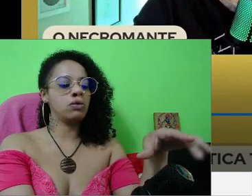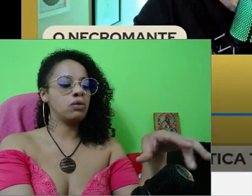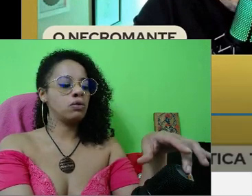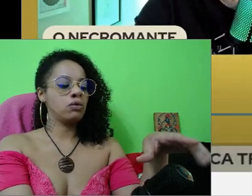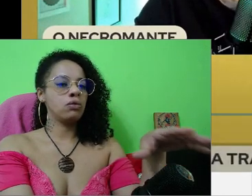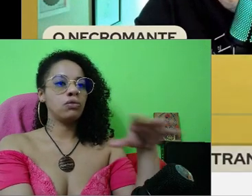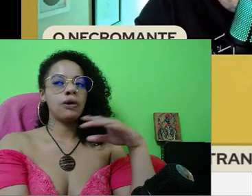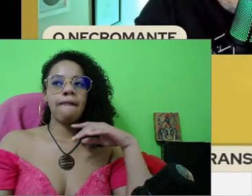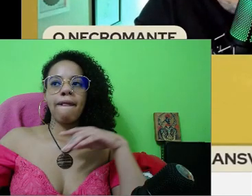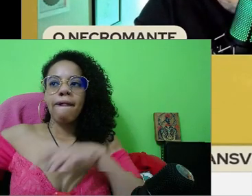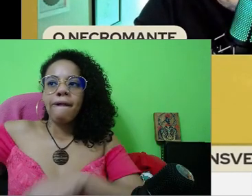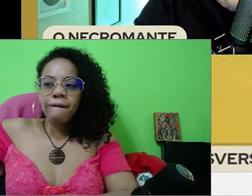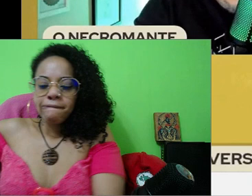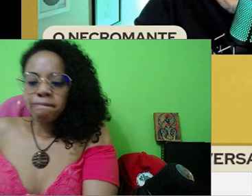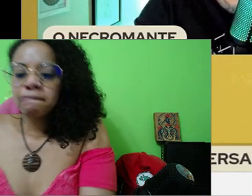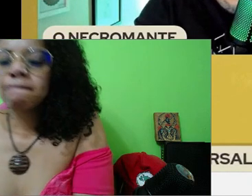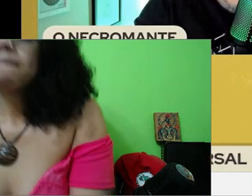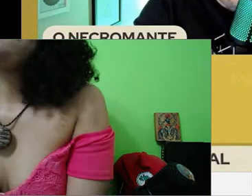meteção de louco